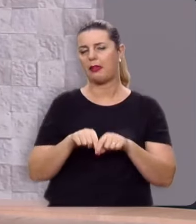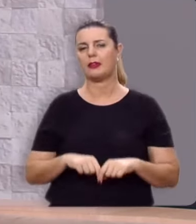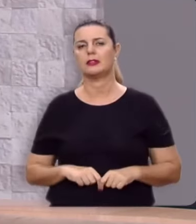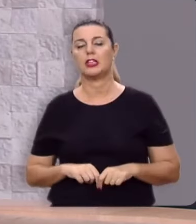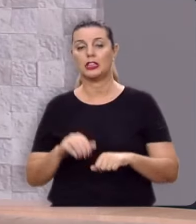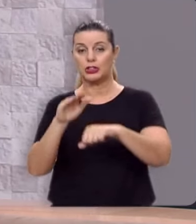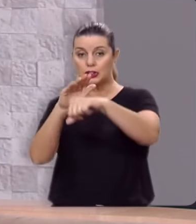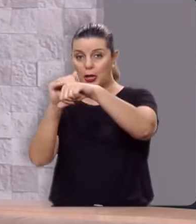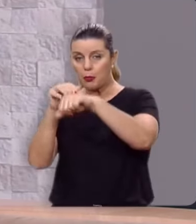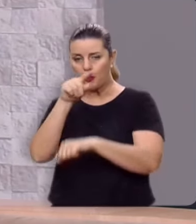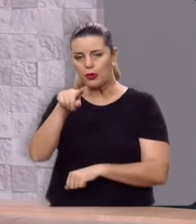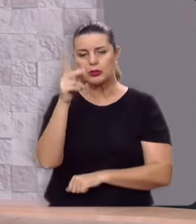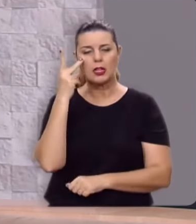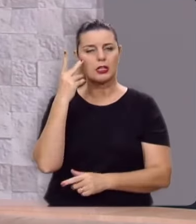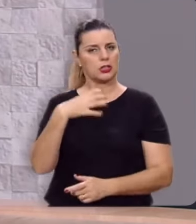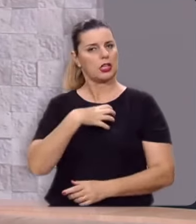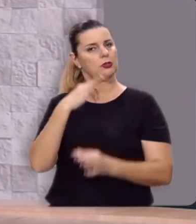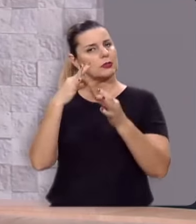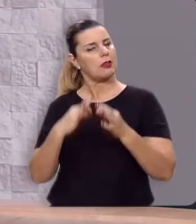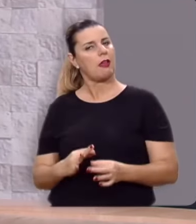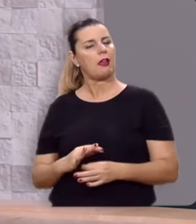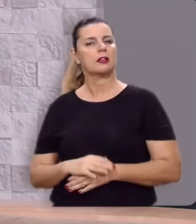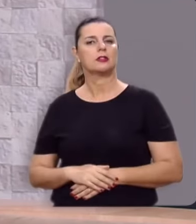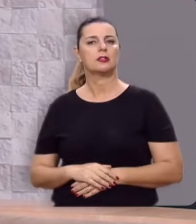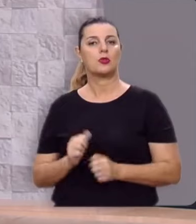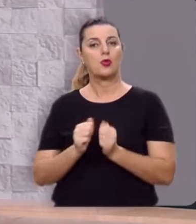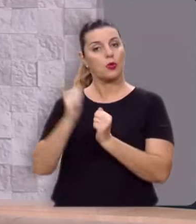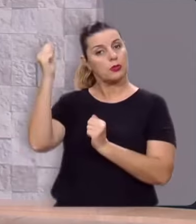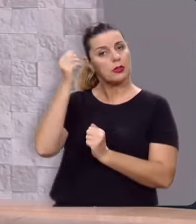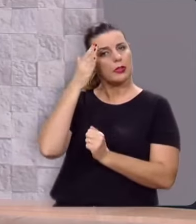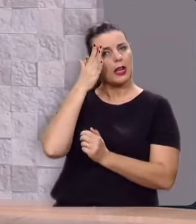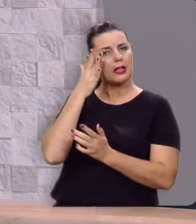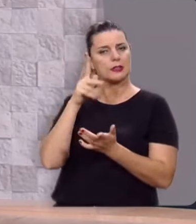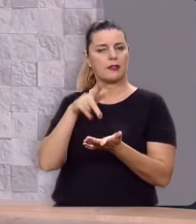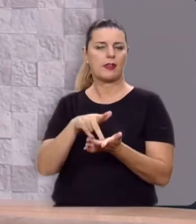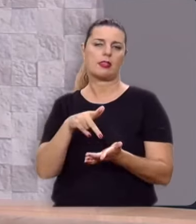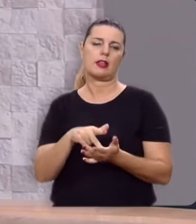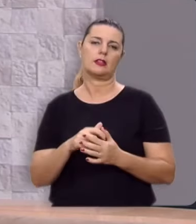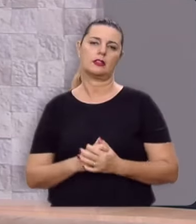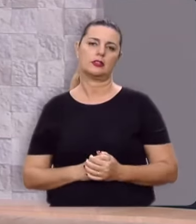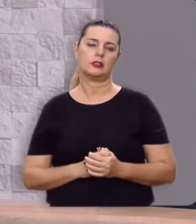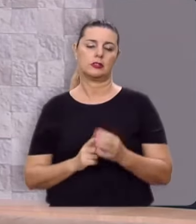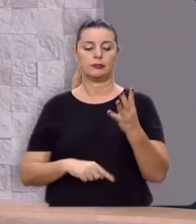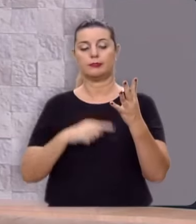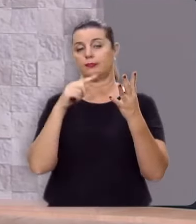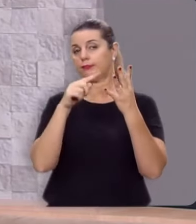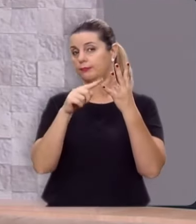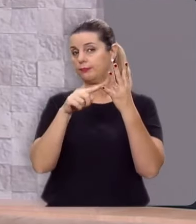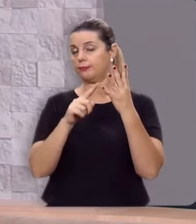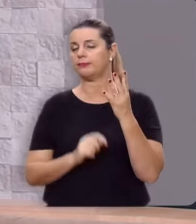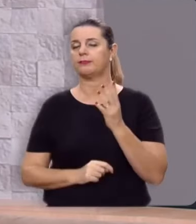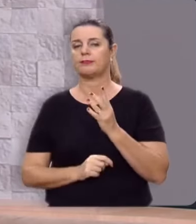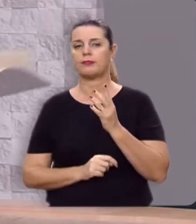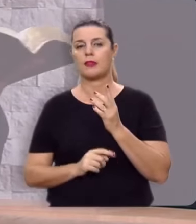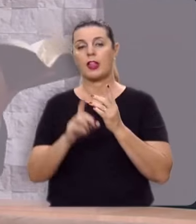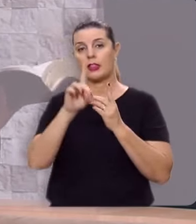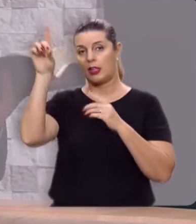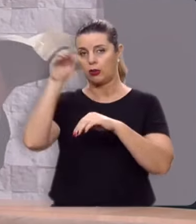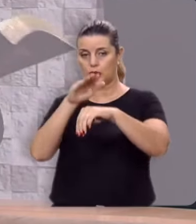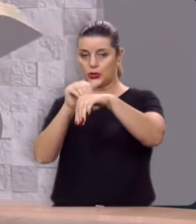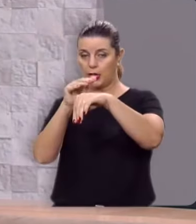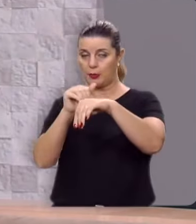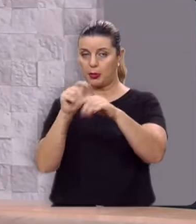chamou. E chamou você com vocação eficaz, com graça irresistível. Quarta declaração. Aos que